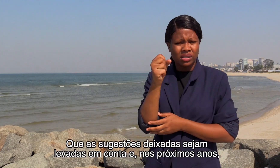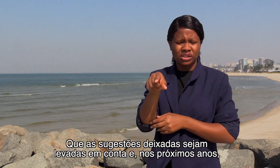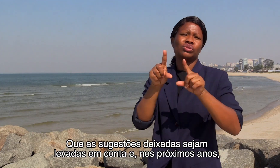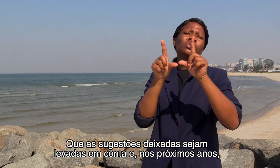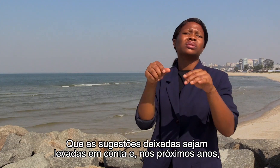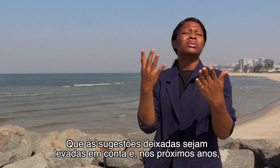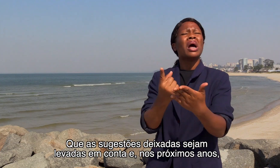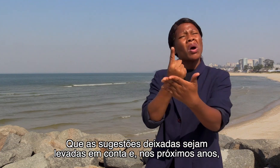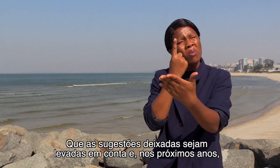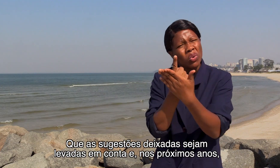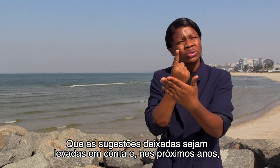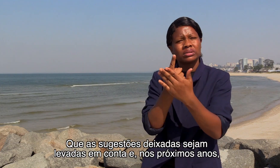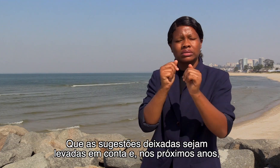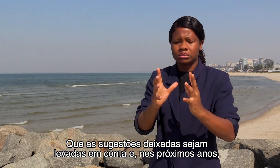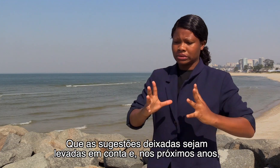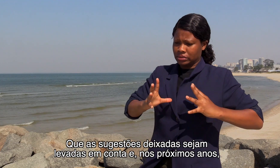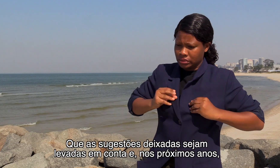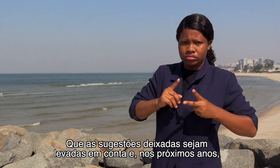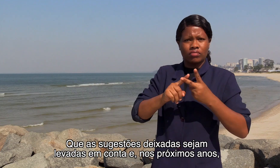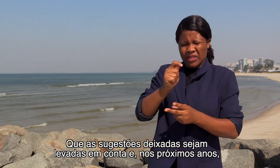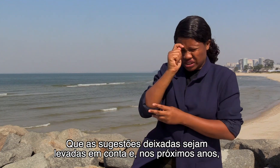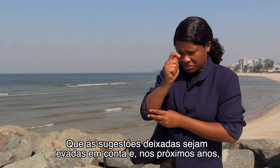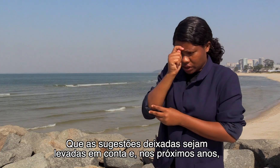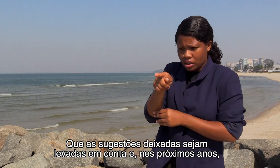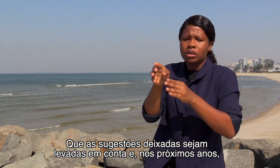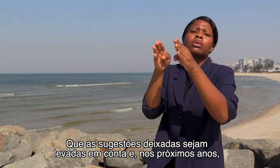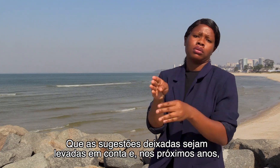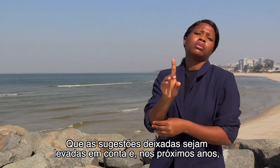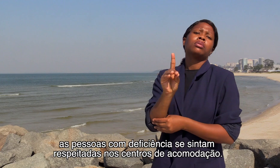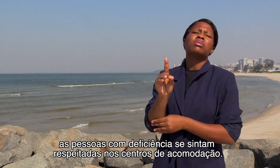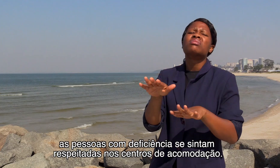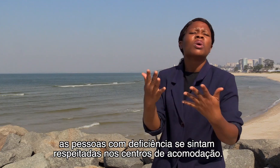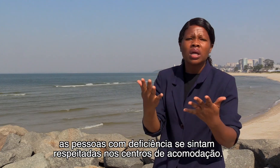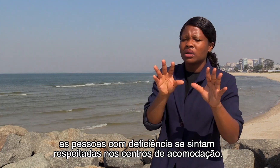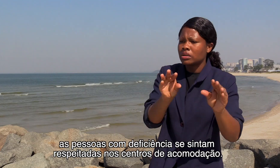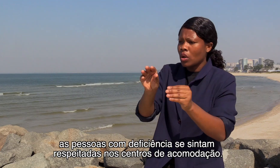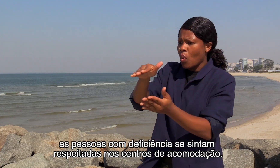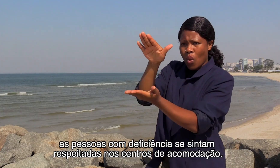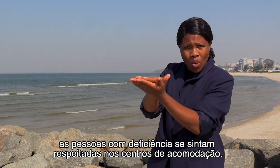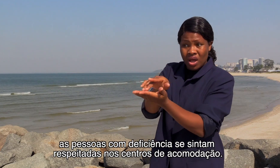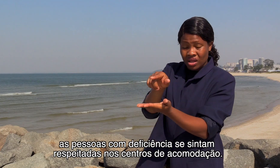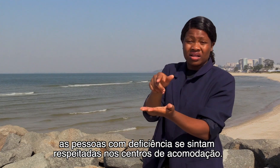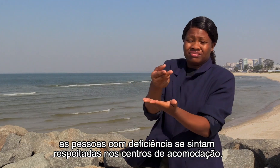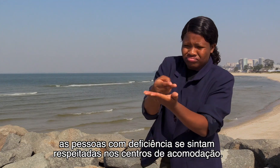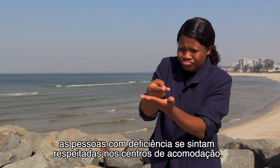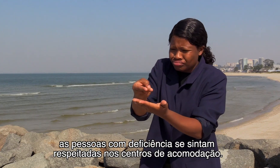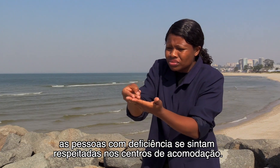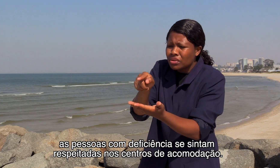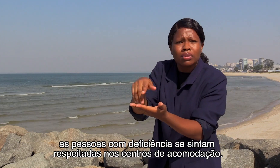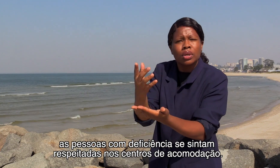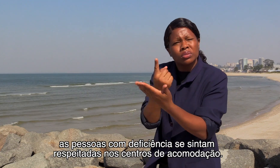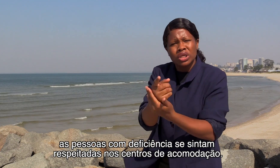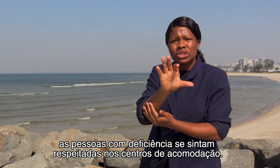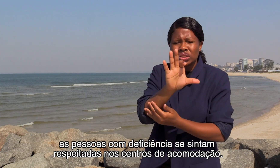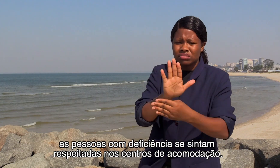Que as sugestões deixadas sejam levadas em conta e nos próximos anos as pessoas com deficiência se sintam